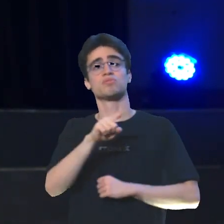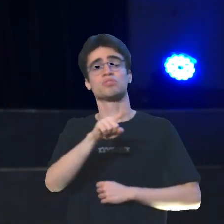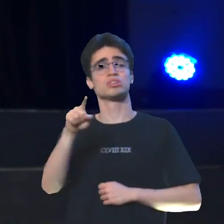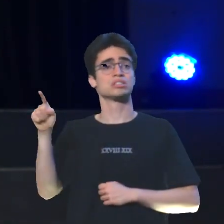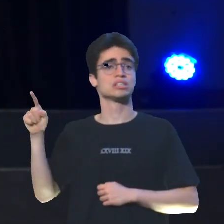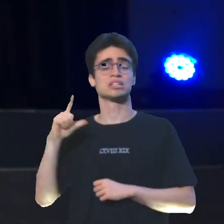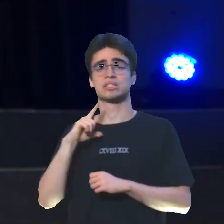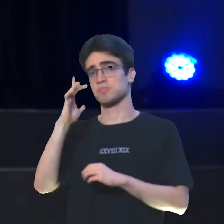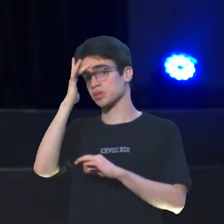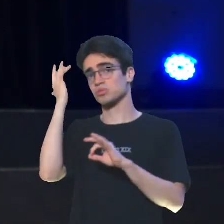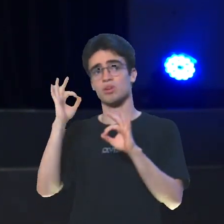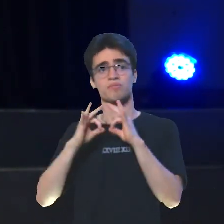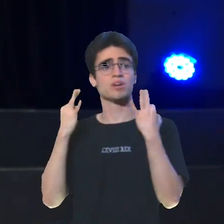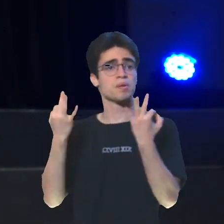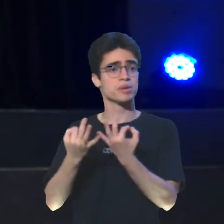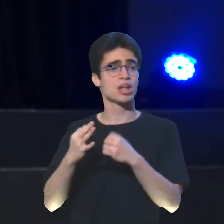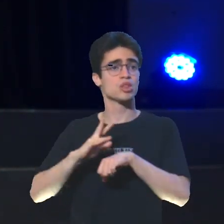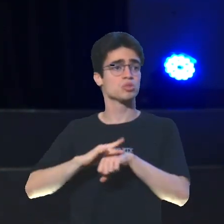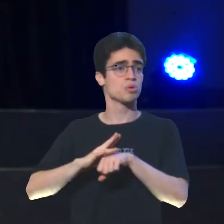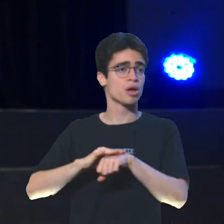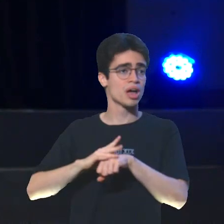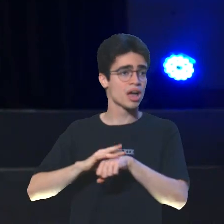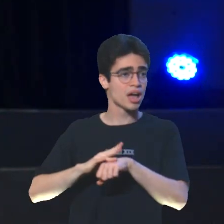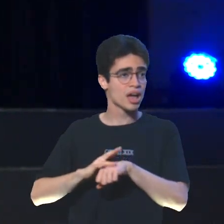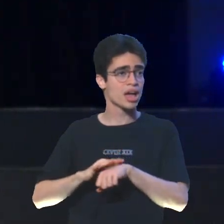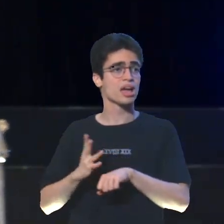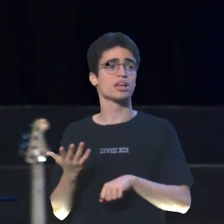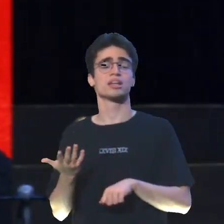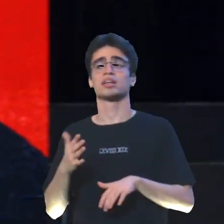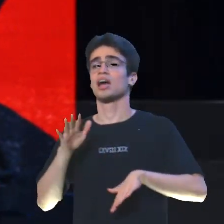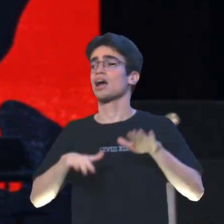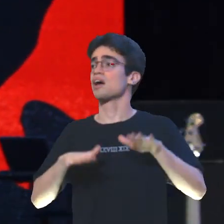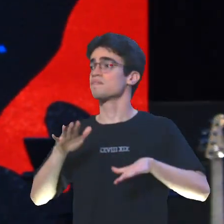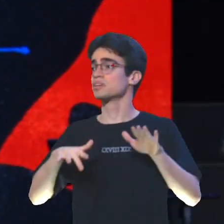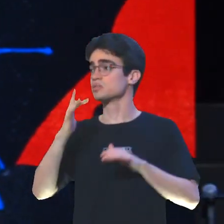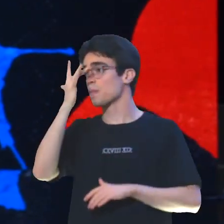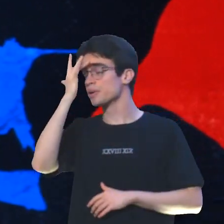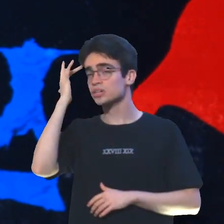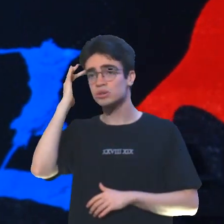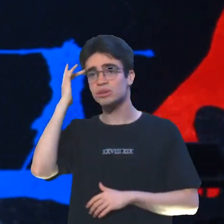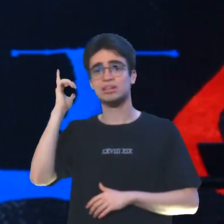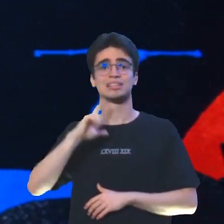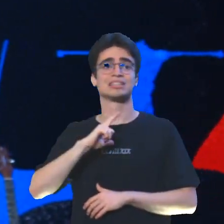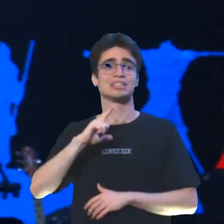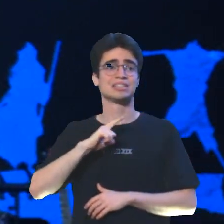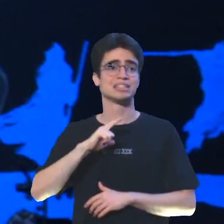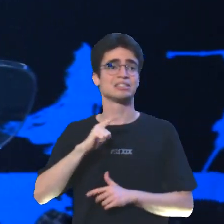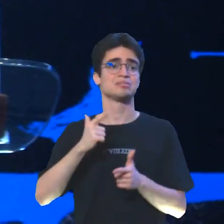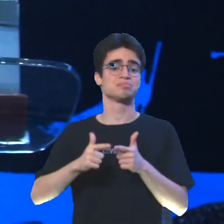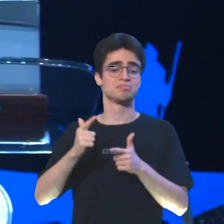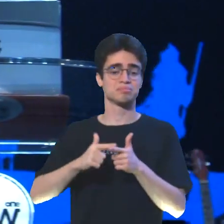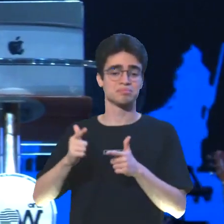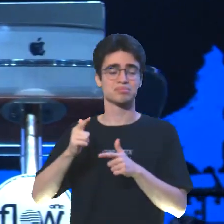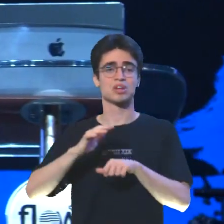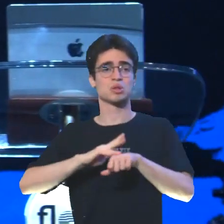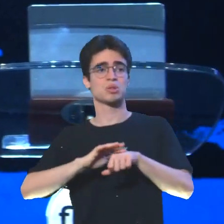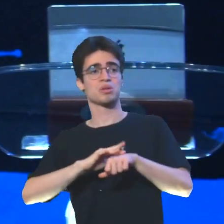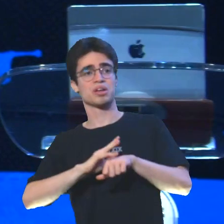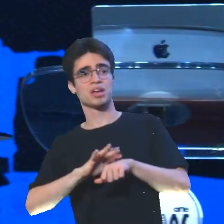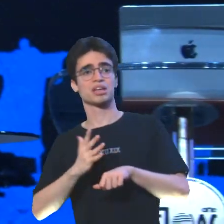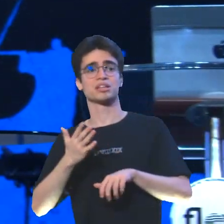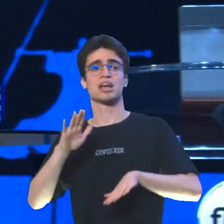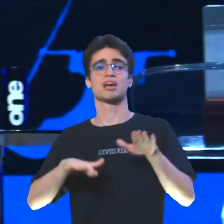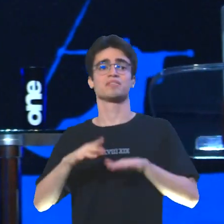um parente doente na sua casa. Talvez seu pai esteja enfrentando uma enfermidade. Talvez sua